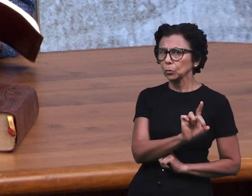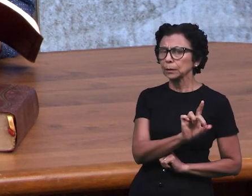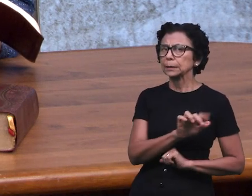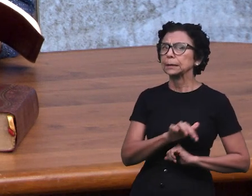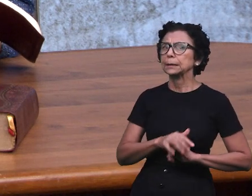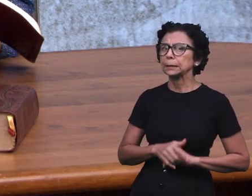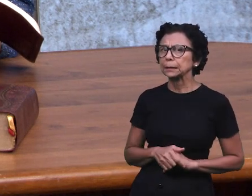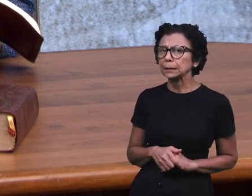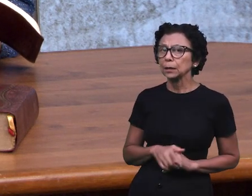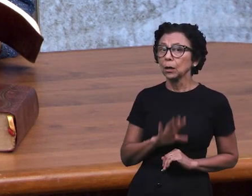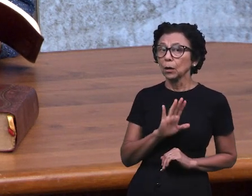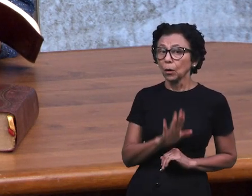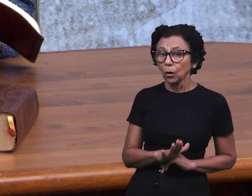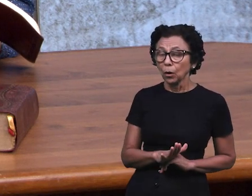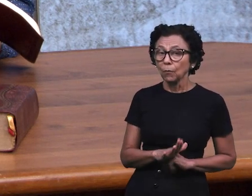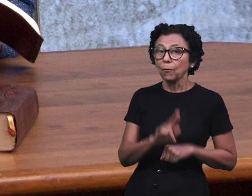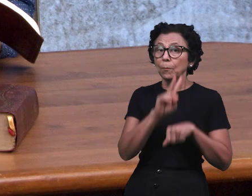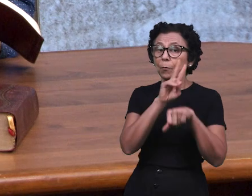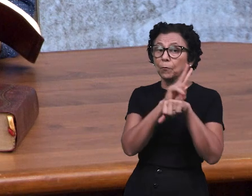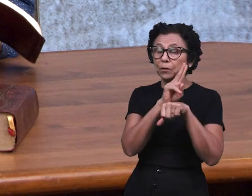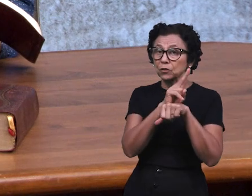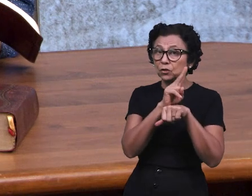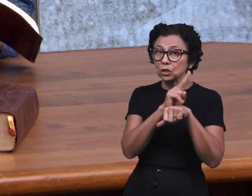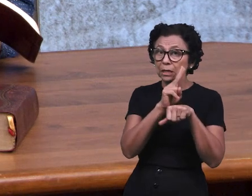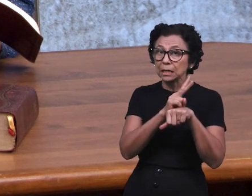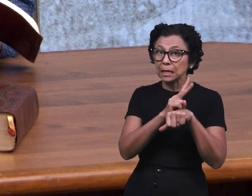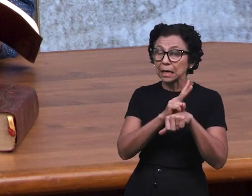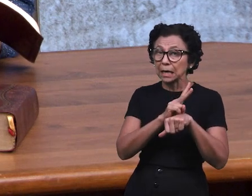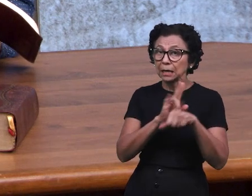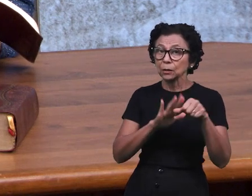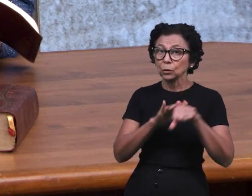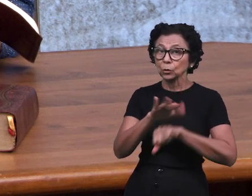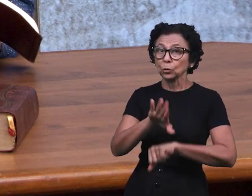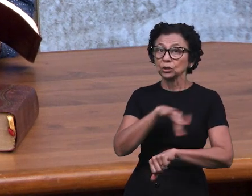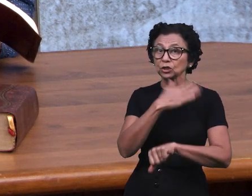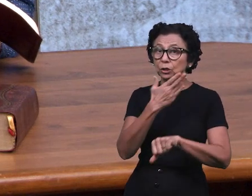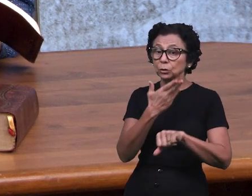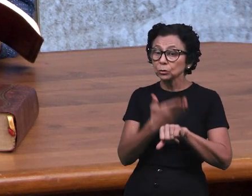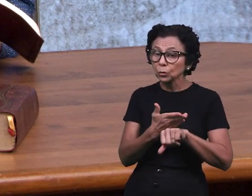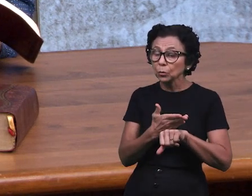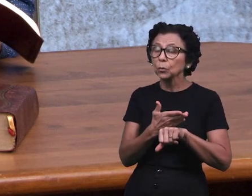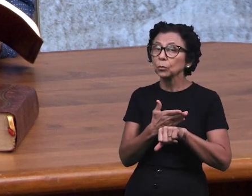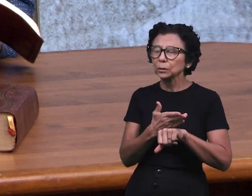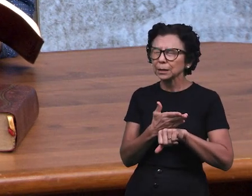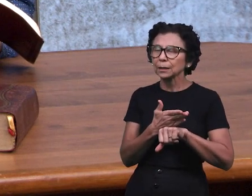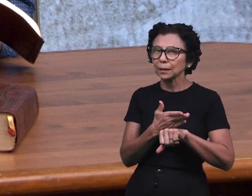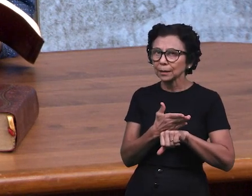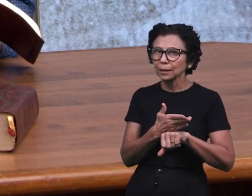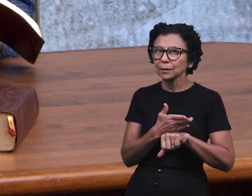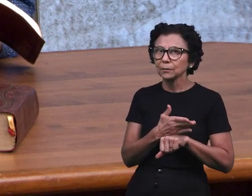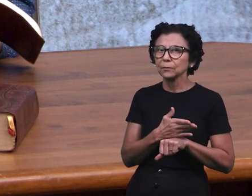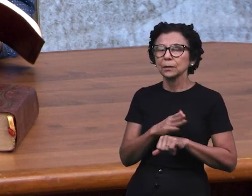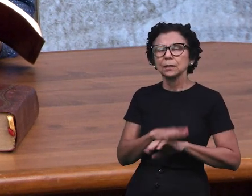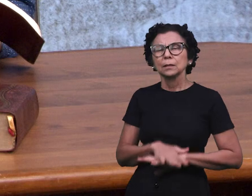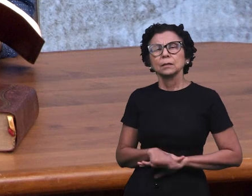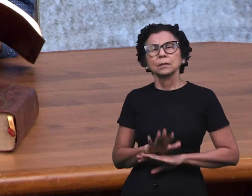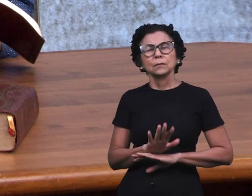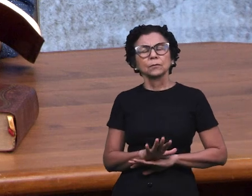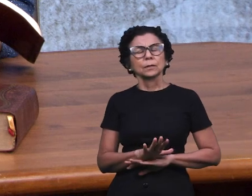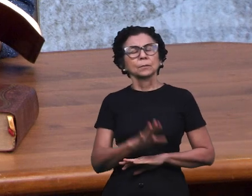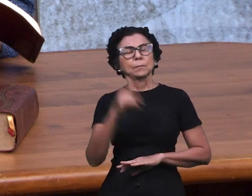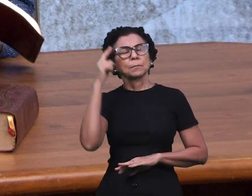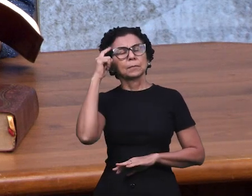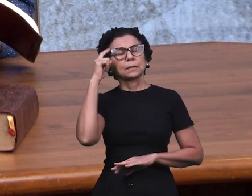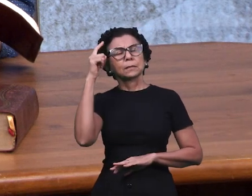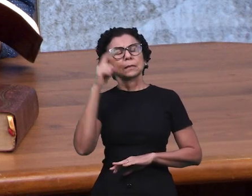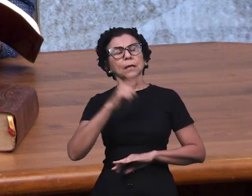roda, e toda a noite lhe puseram espias à porta da cidade, porém toda a noite estiveram sossegados,